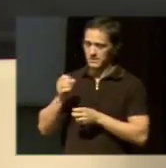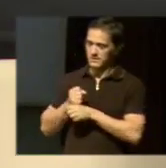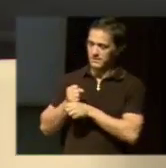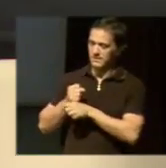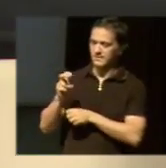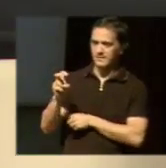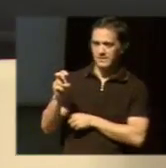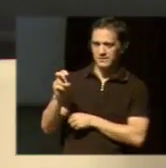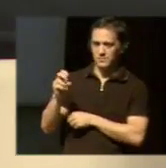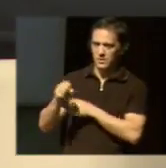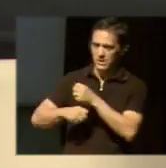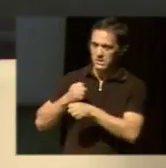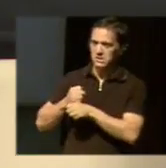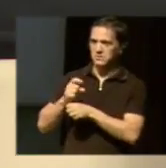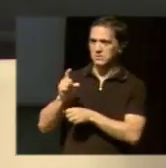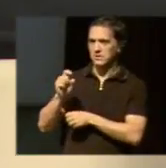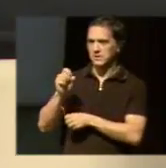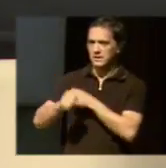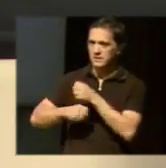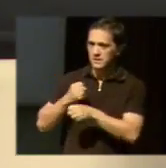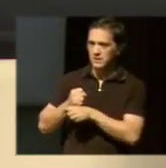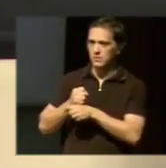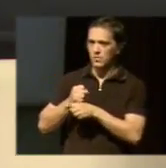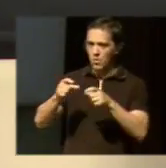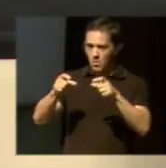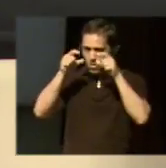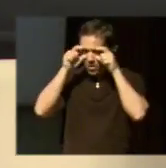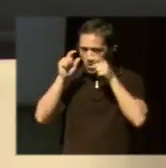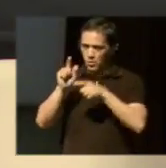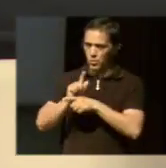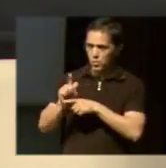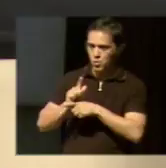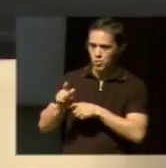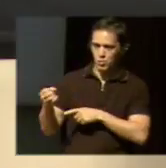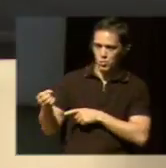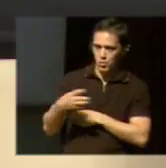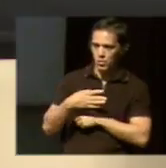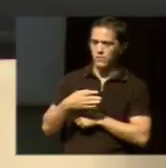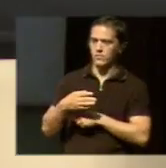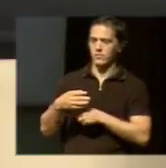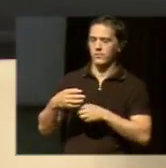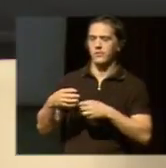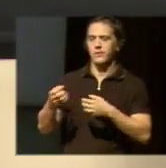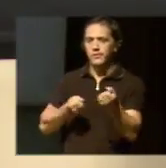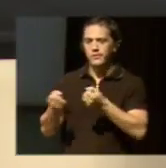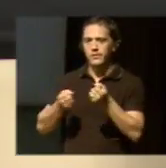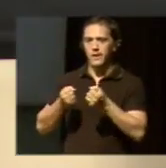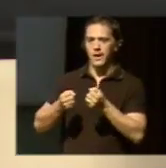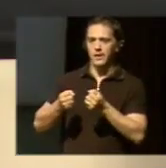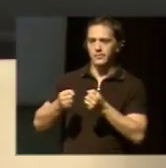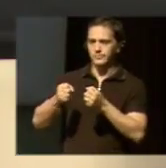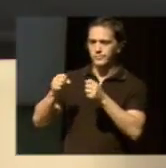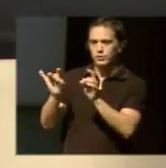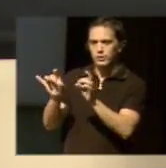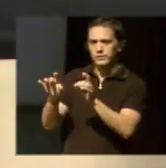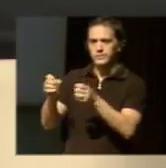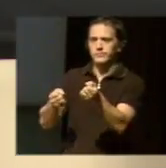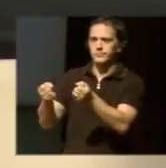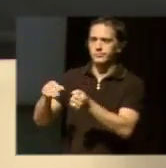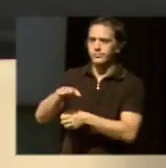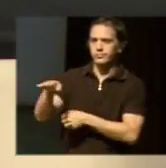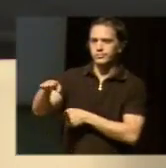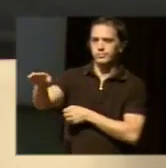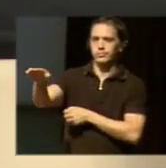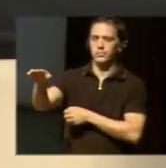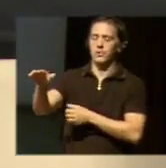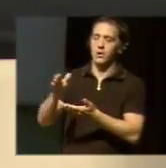óculo da Google, vem o carro automático, autônomo. Alguns vão usar, outros